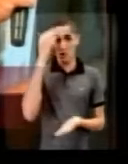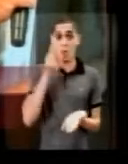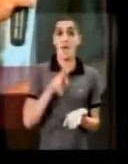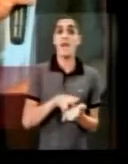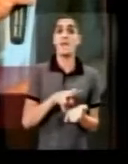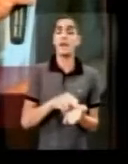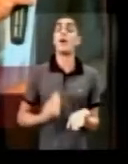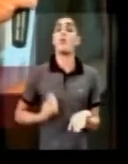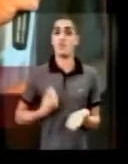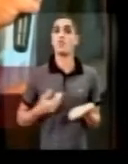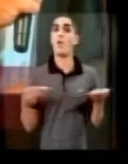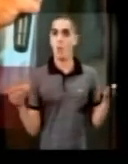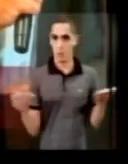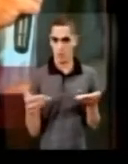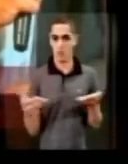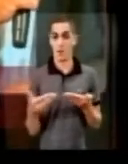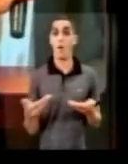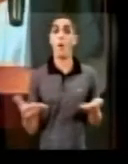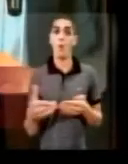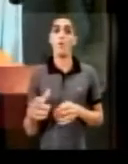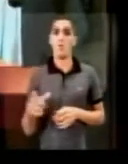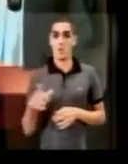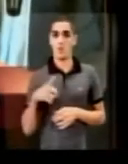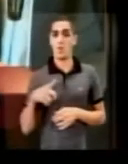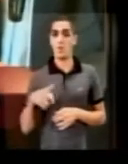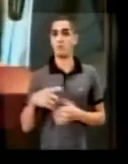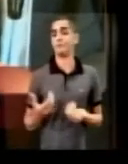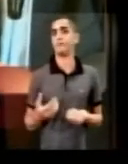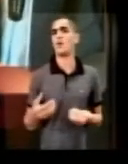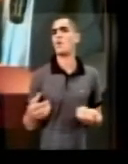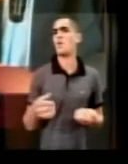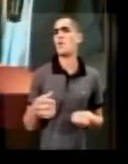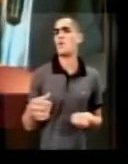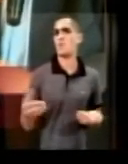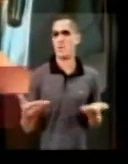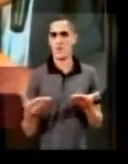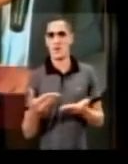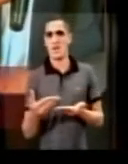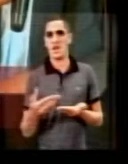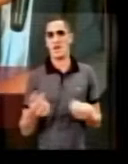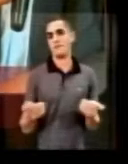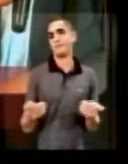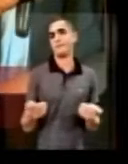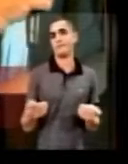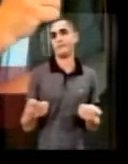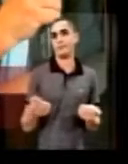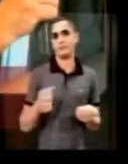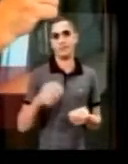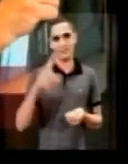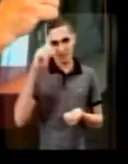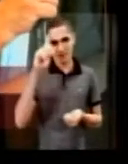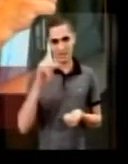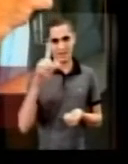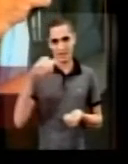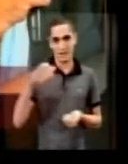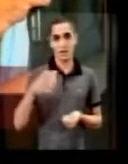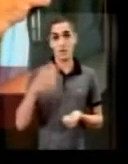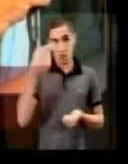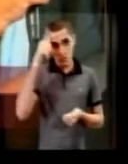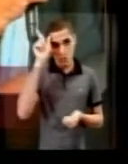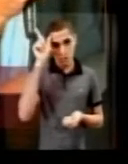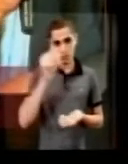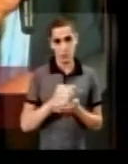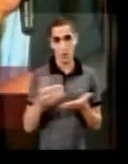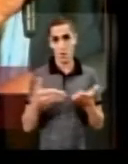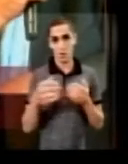hoje. Hoje nós temos, hoje é 18, dia 17, que são dados de ontem. Ontem